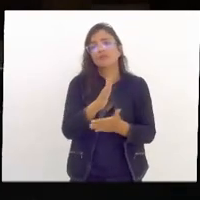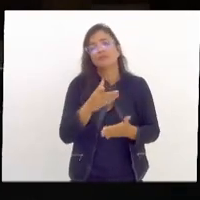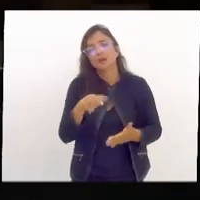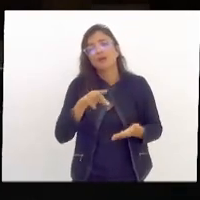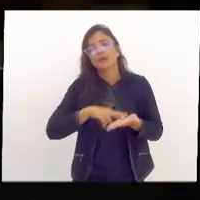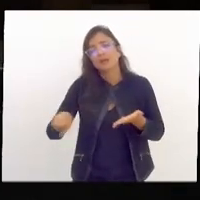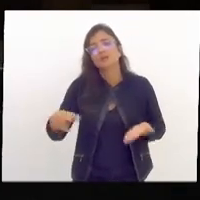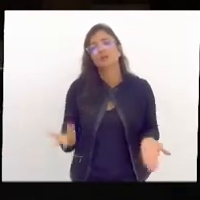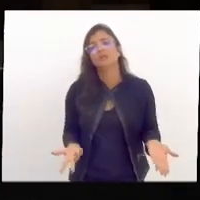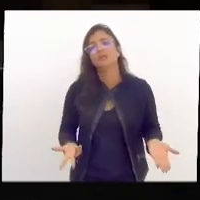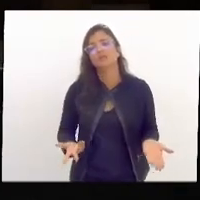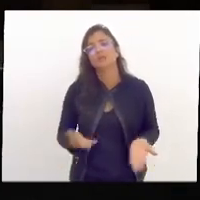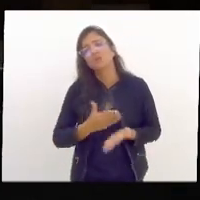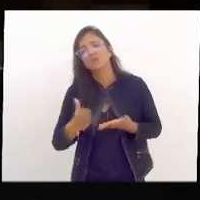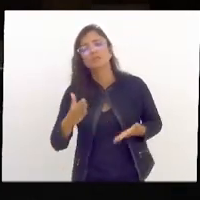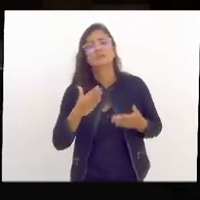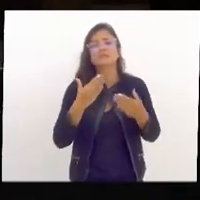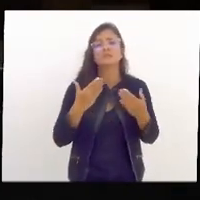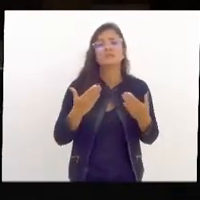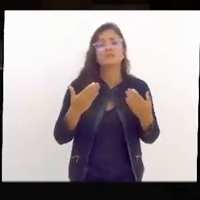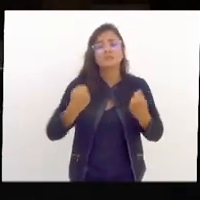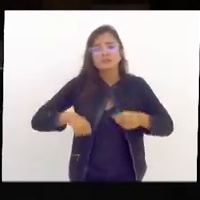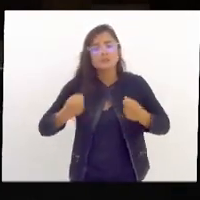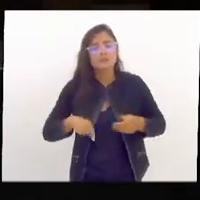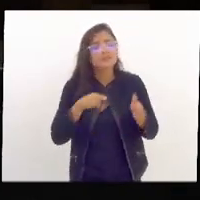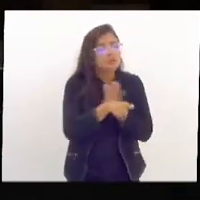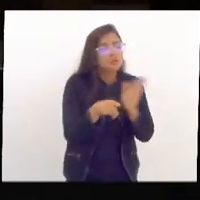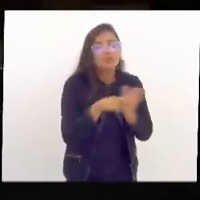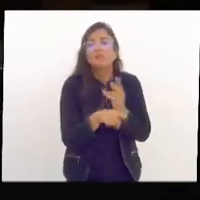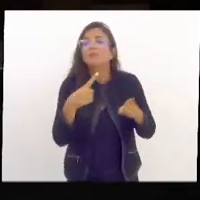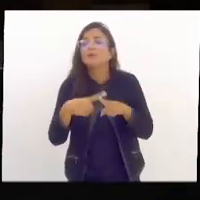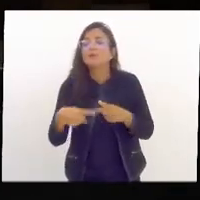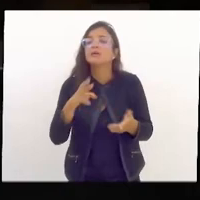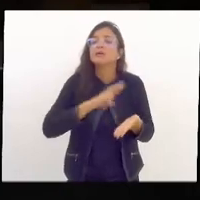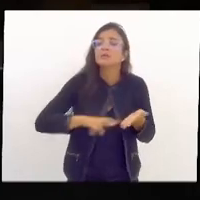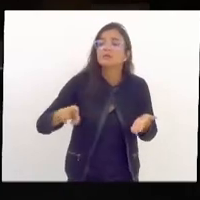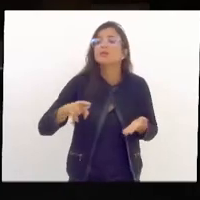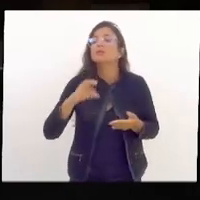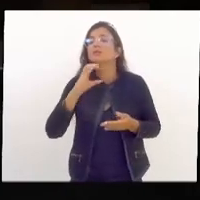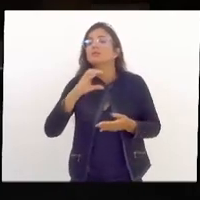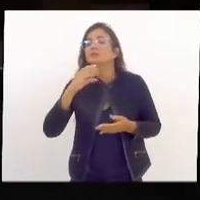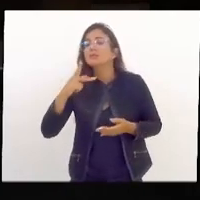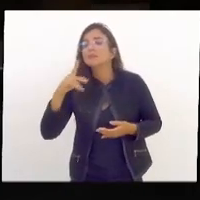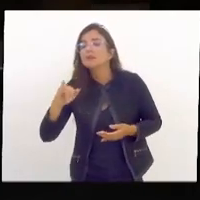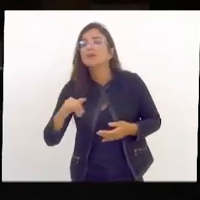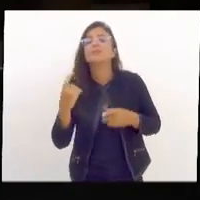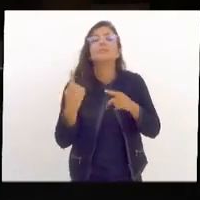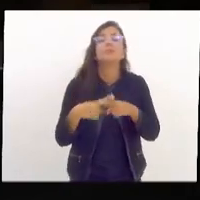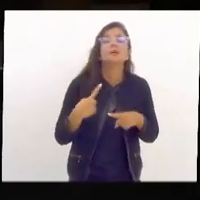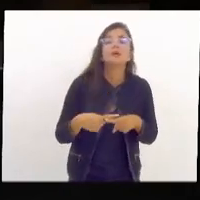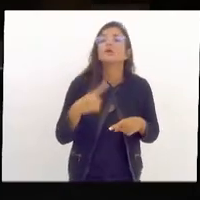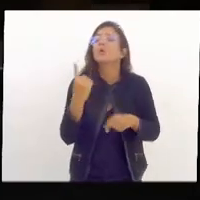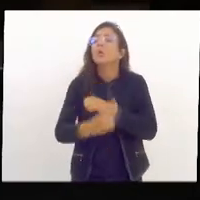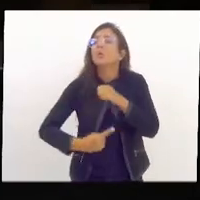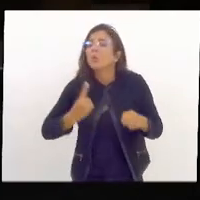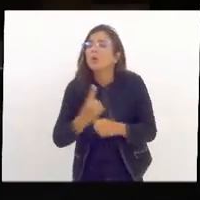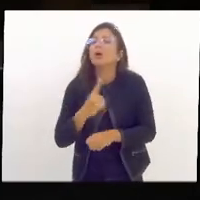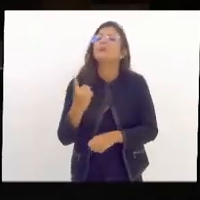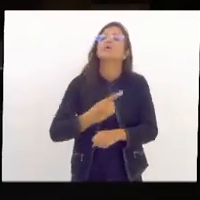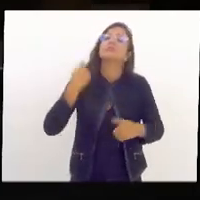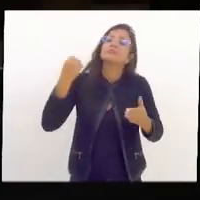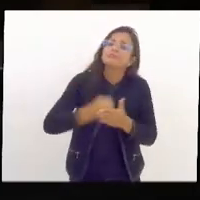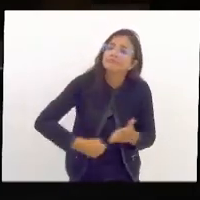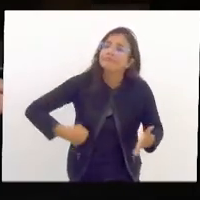começar a questionar, porque a CPI, o propósito da CPI, foi importante vocês esquecerem que eu fiquei um ano aqui brigando para ter essa